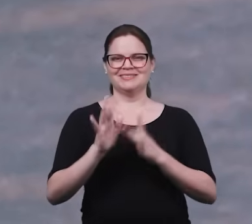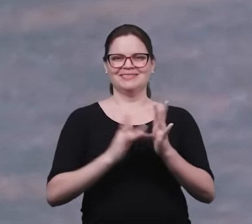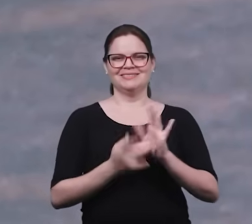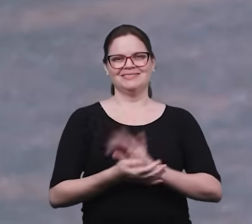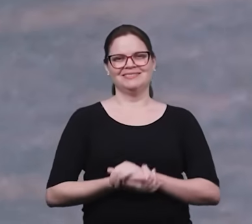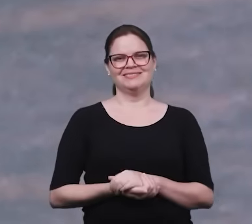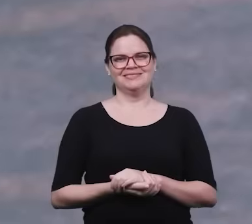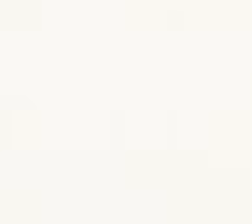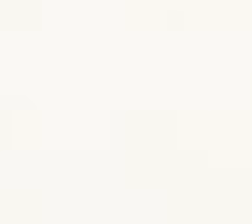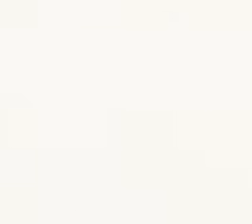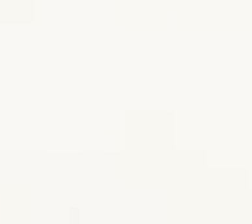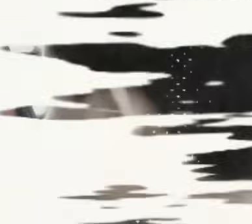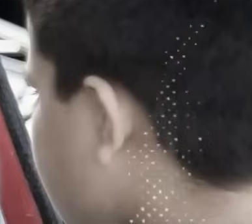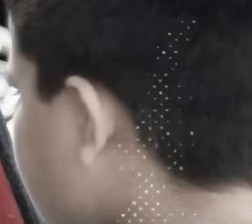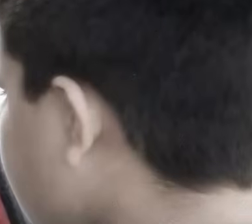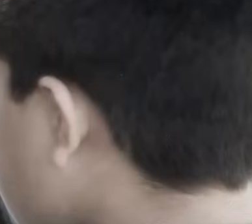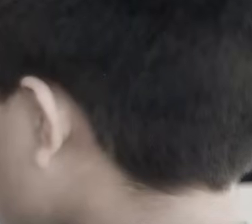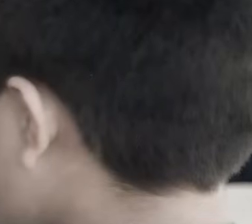abençoe. A paz do Senhor.